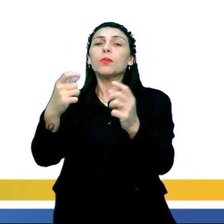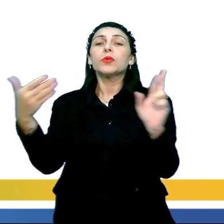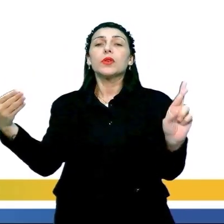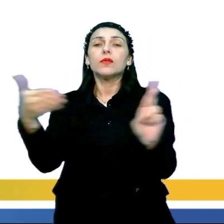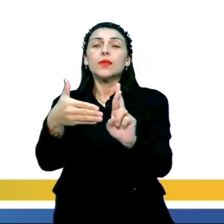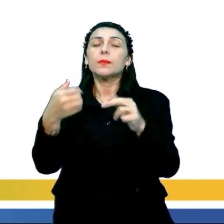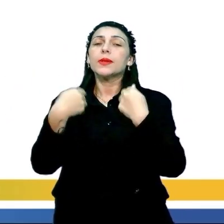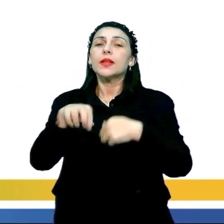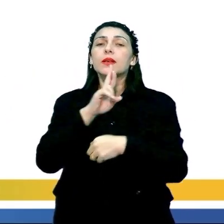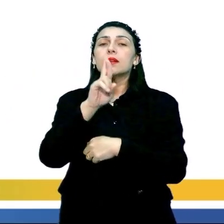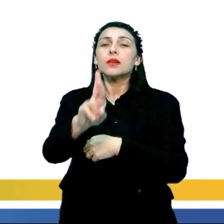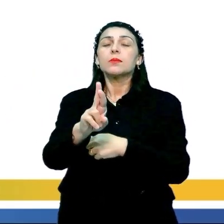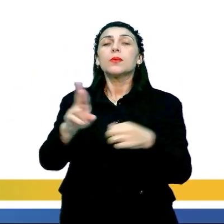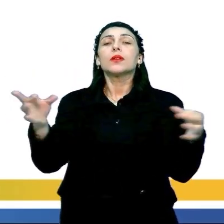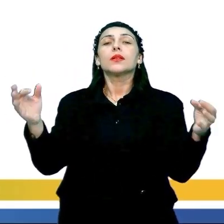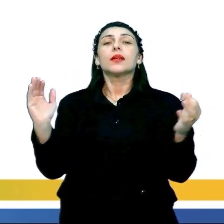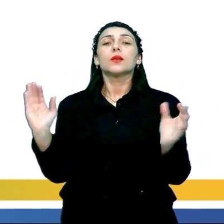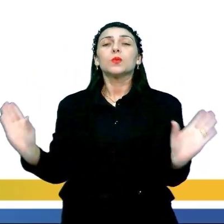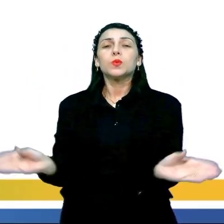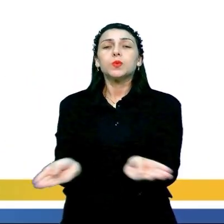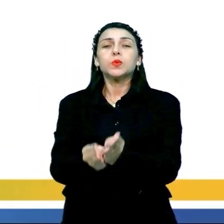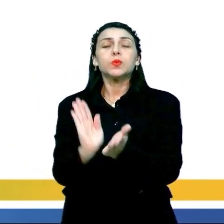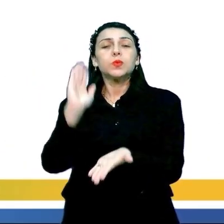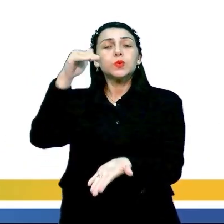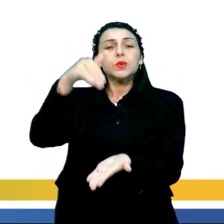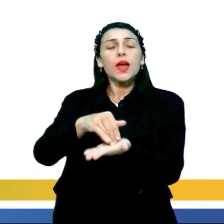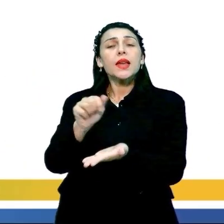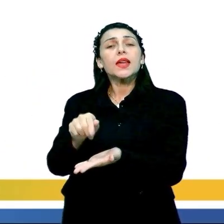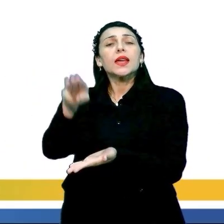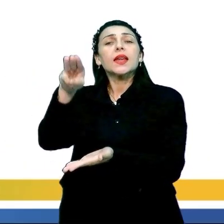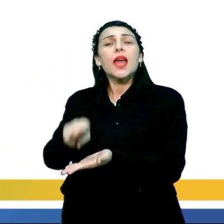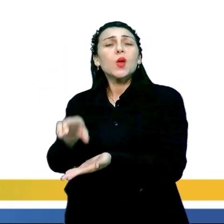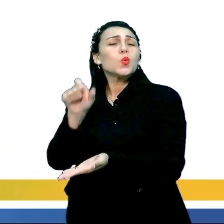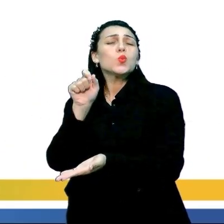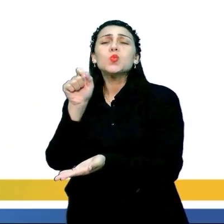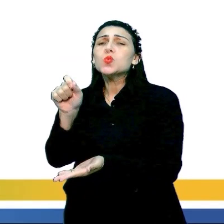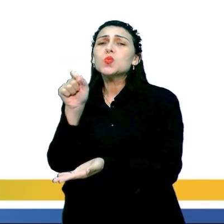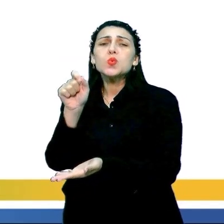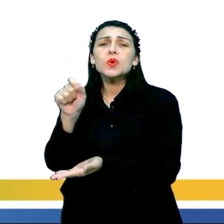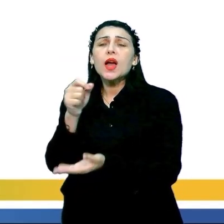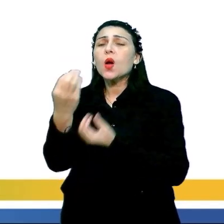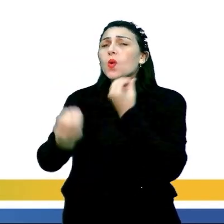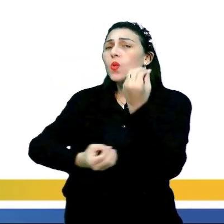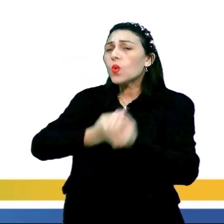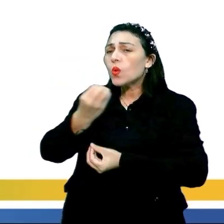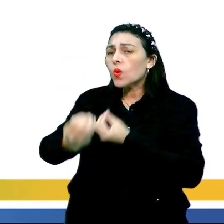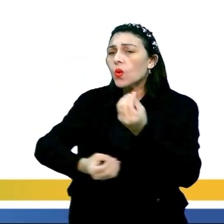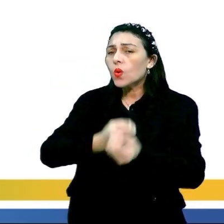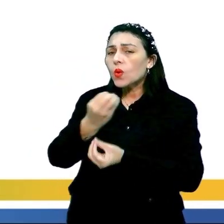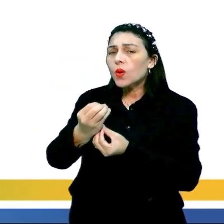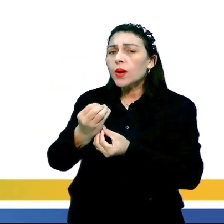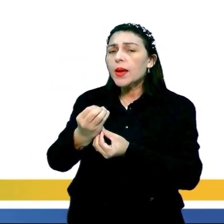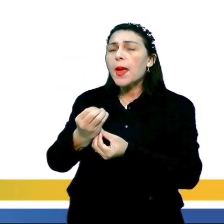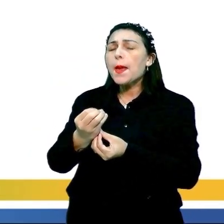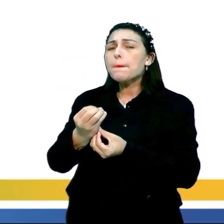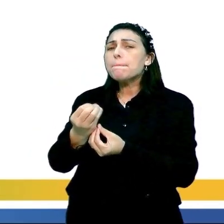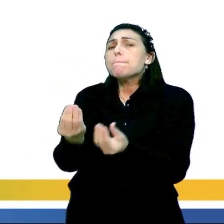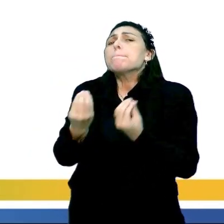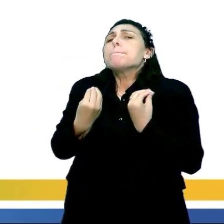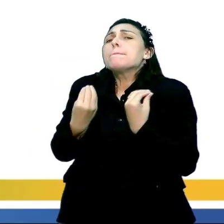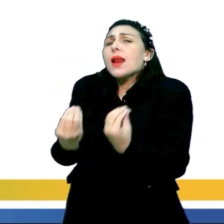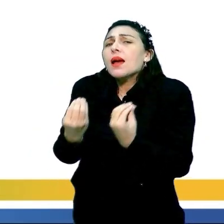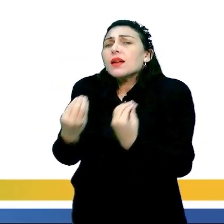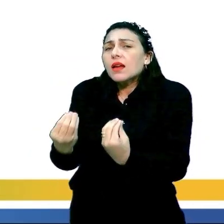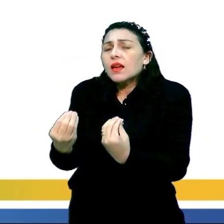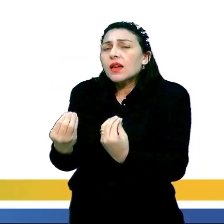na sua conclusão essas perguntinhas aí, ó. Quem, o que, como e para quê.